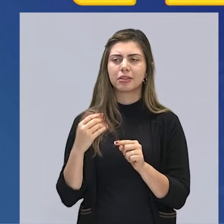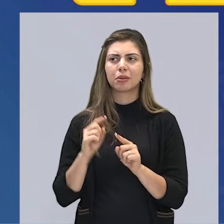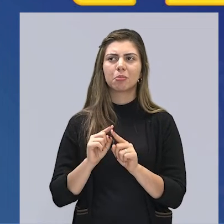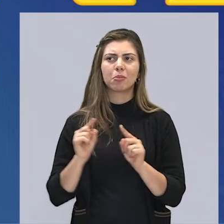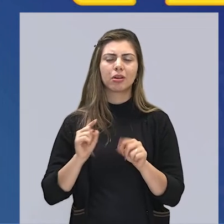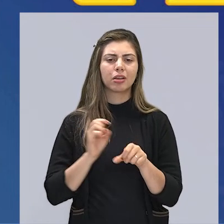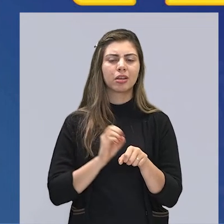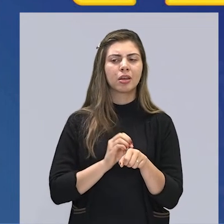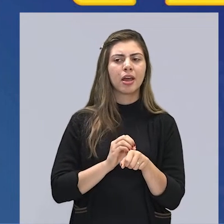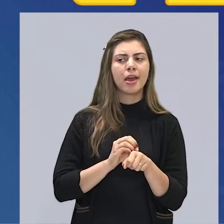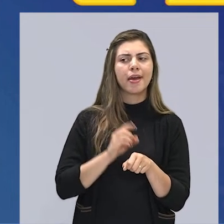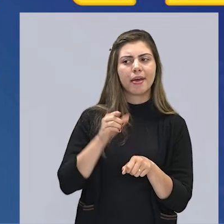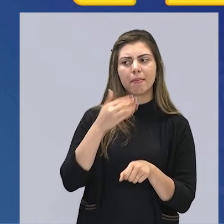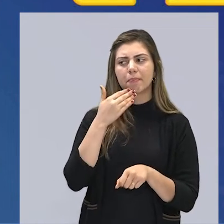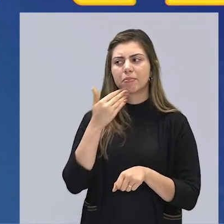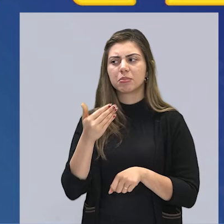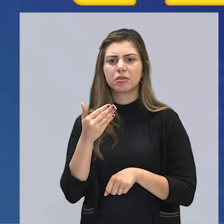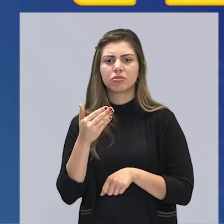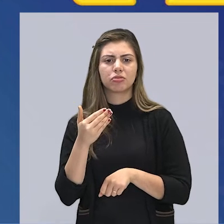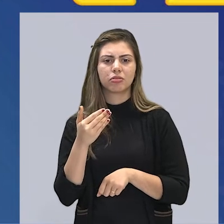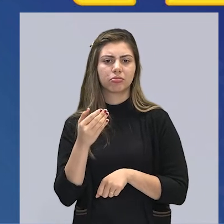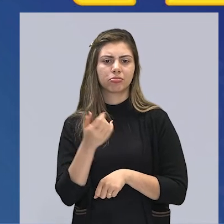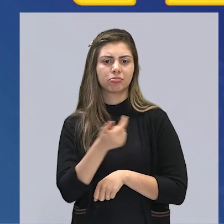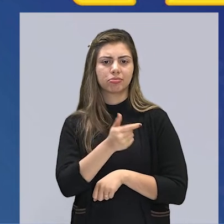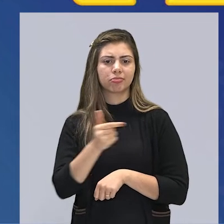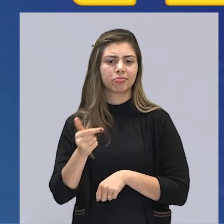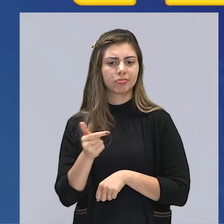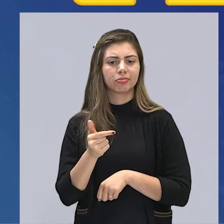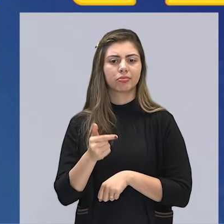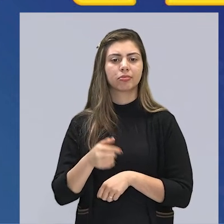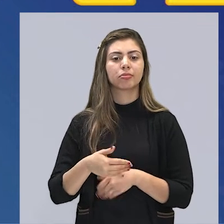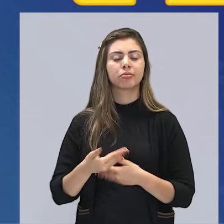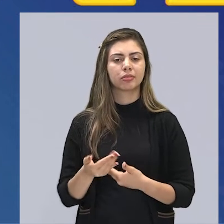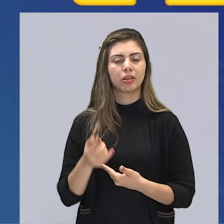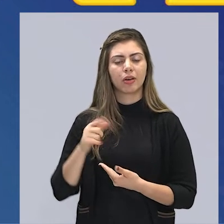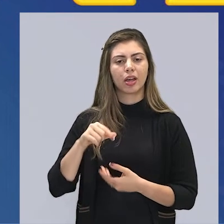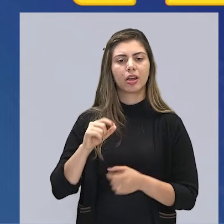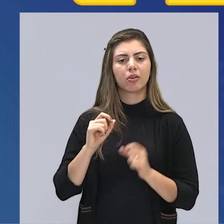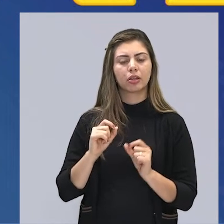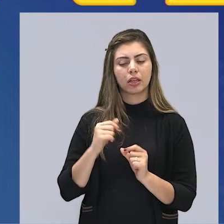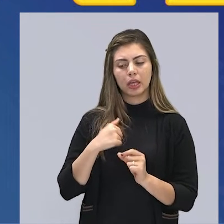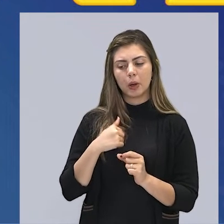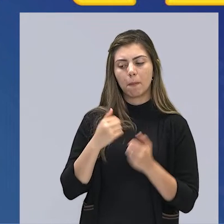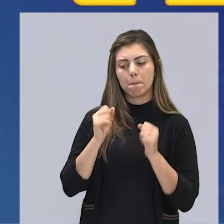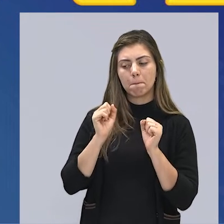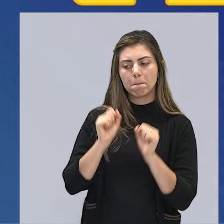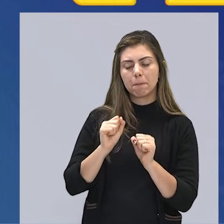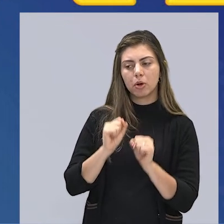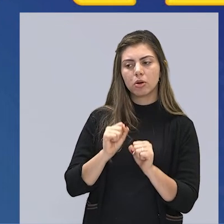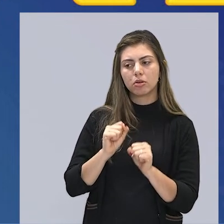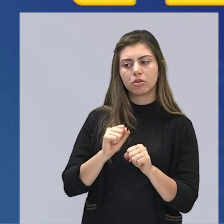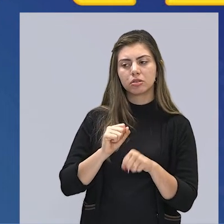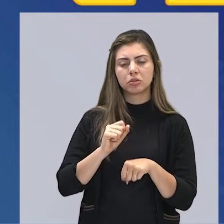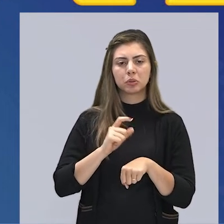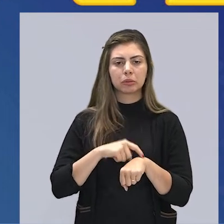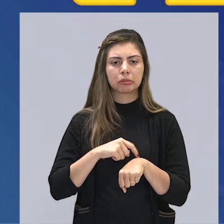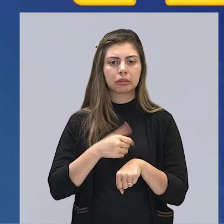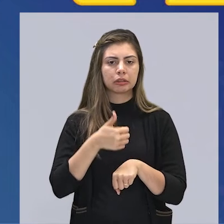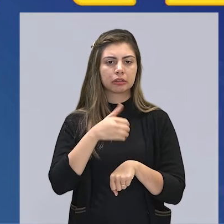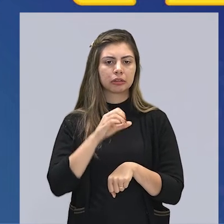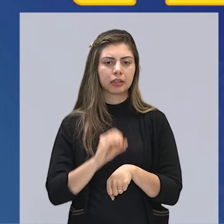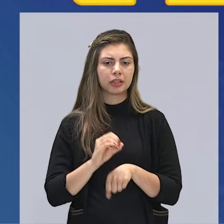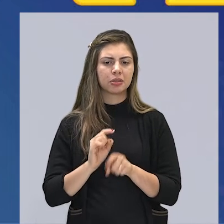digo request, é pedido. Nesse caso, é uma possibilidade. Eu poderia ter o encontro às 10 horas, né?